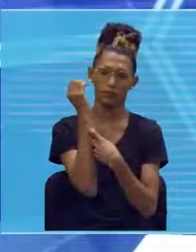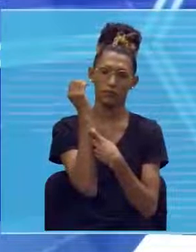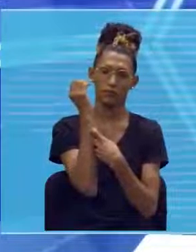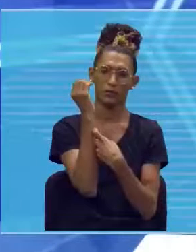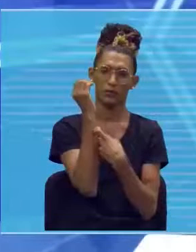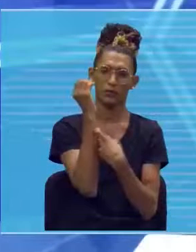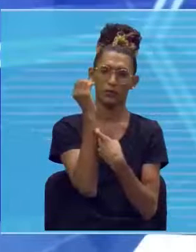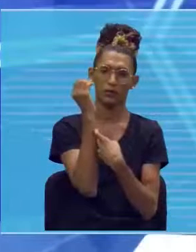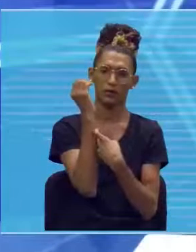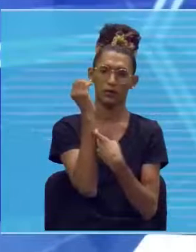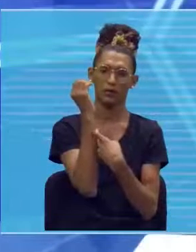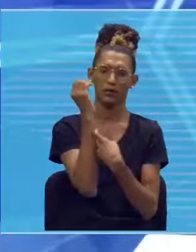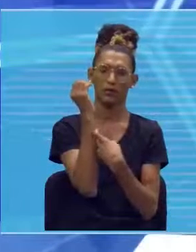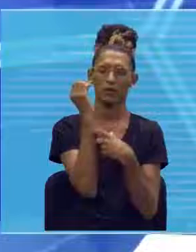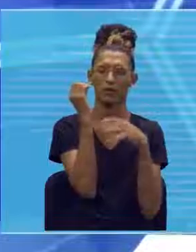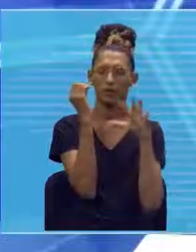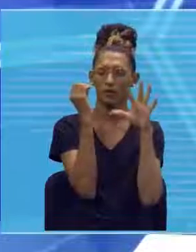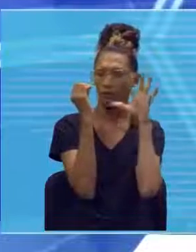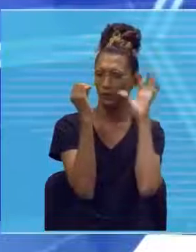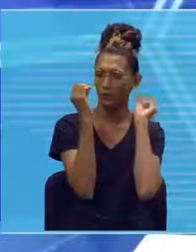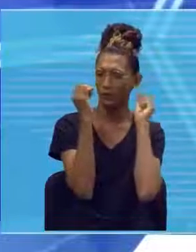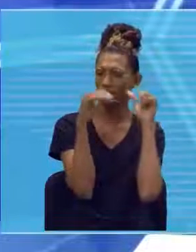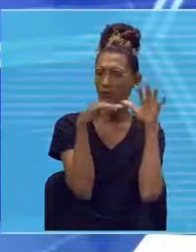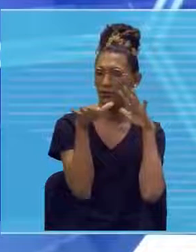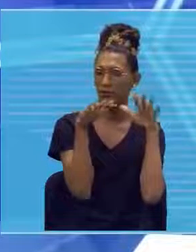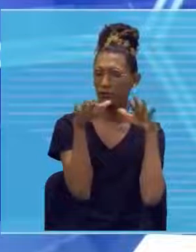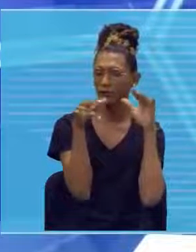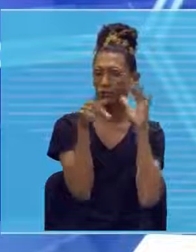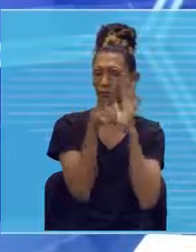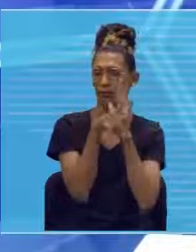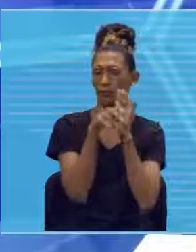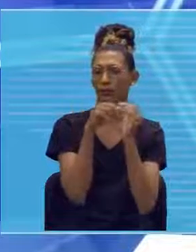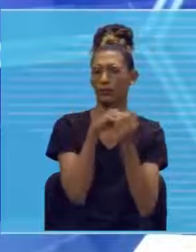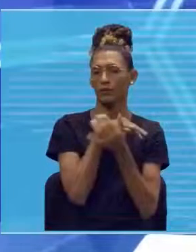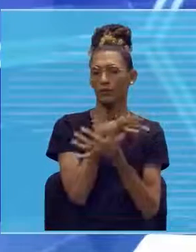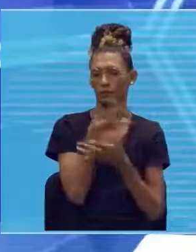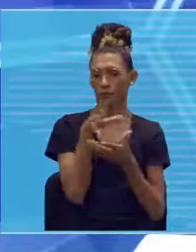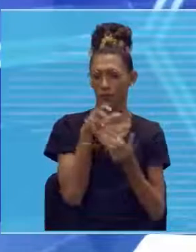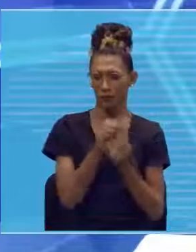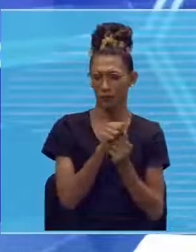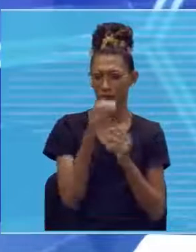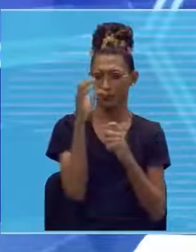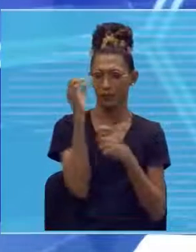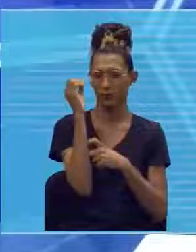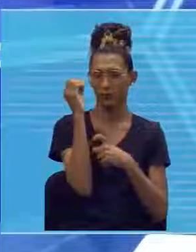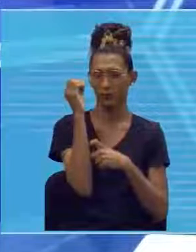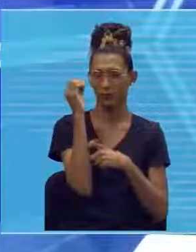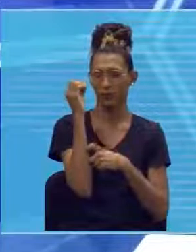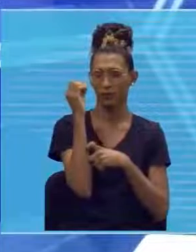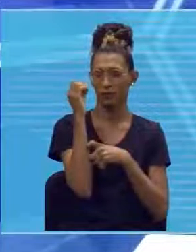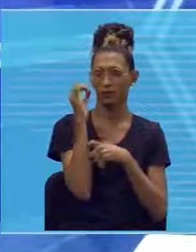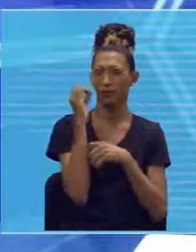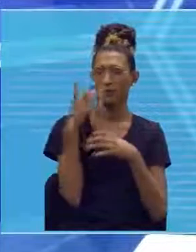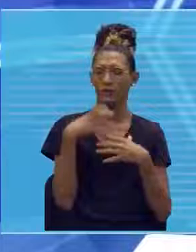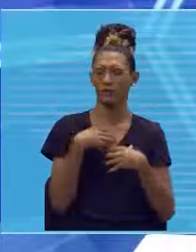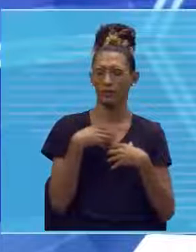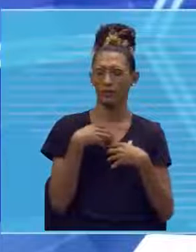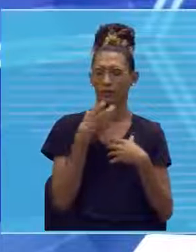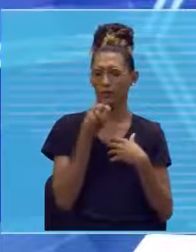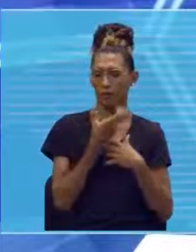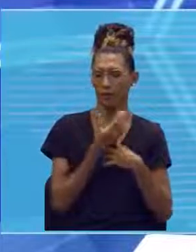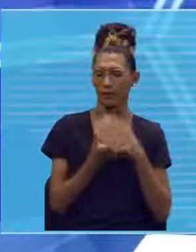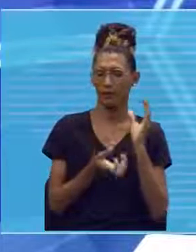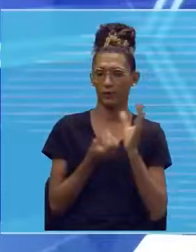assim que ela ouviu muito barulho da humanidade na face da terra e ficou maravilhada pela criação da